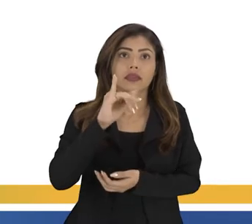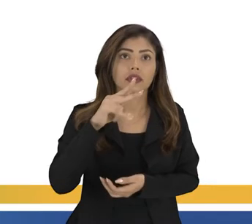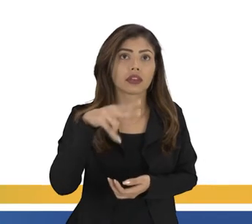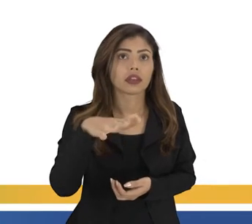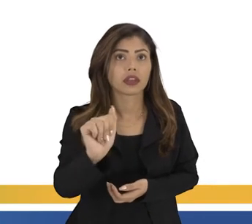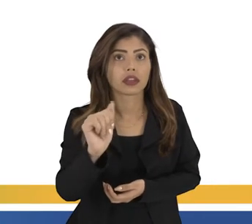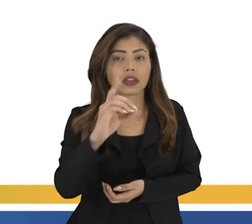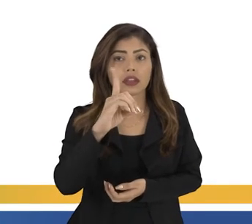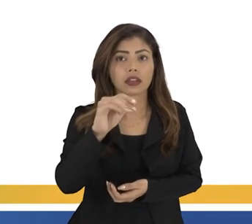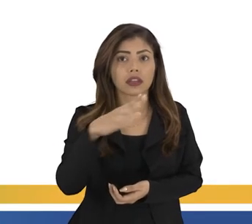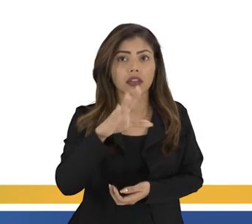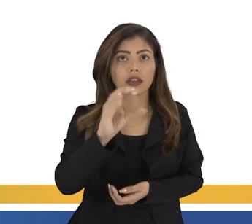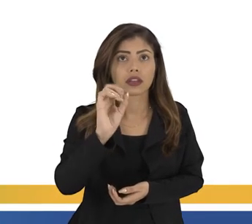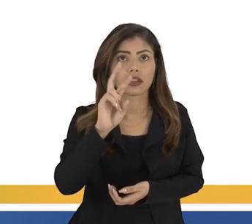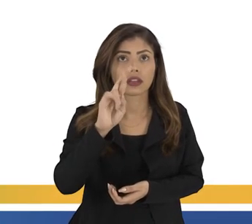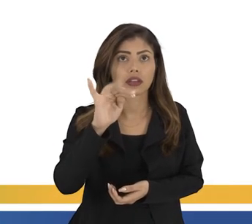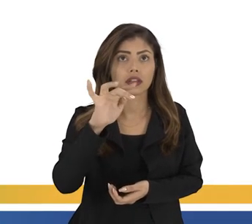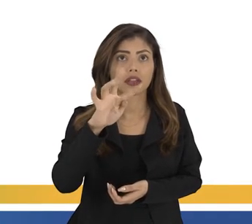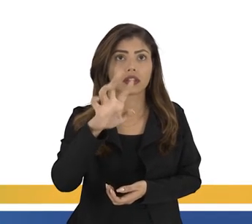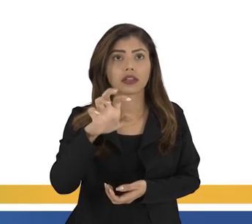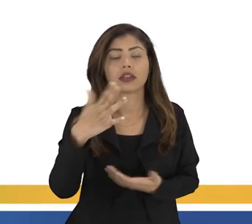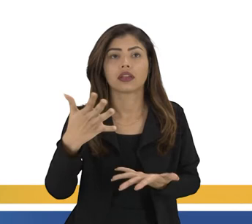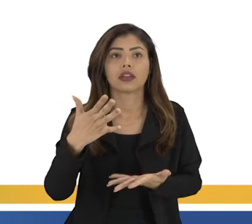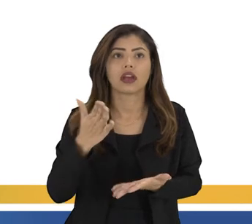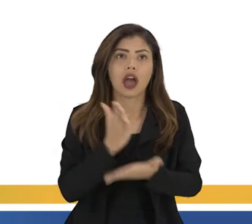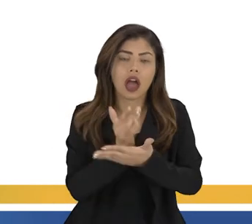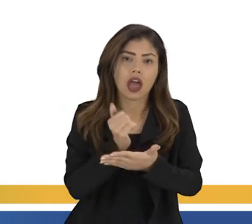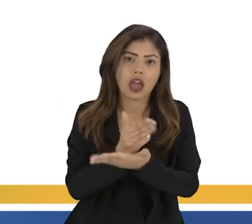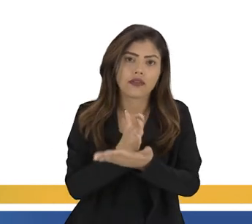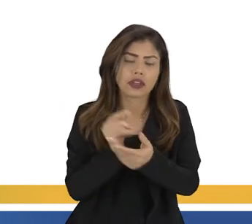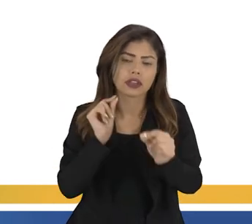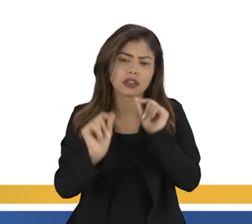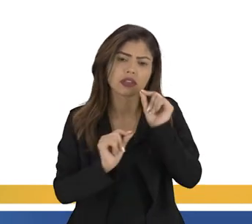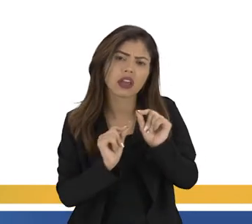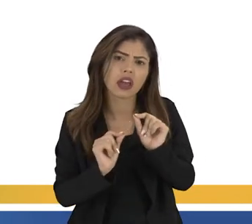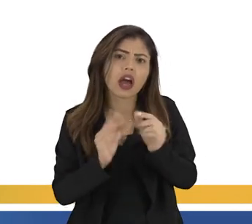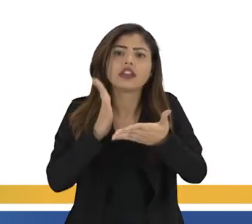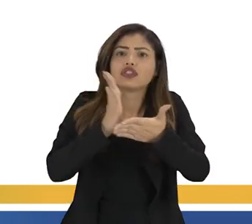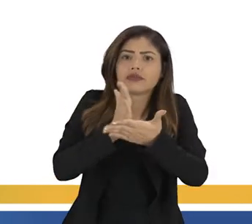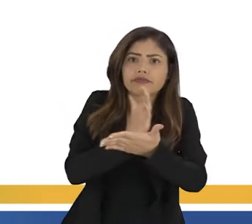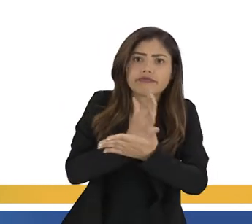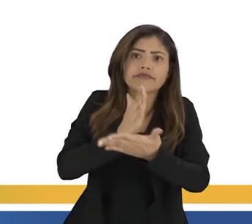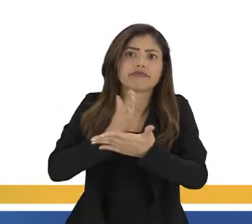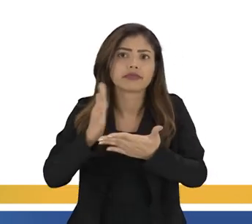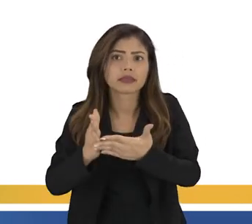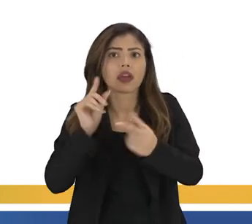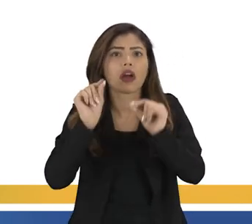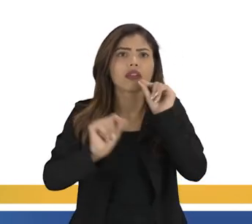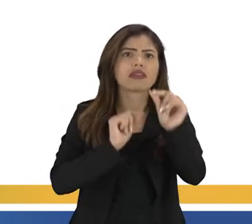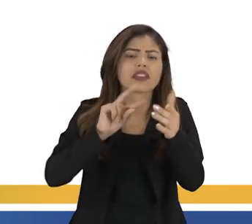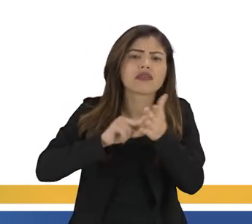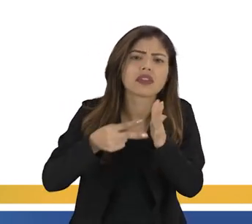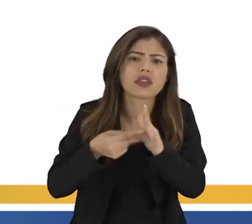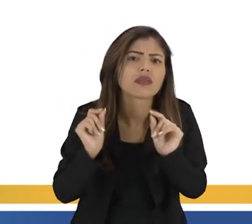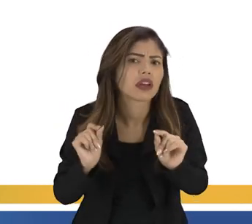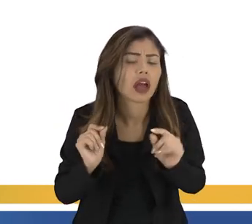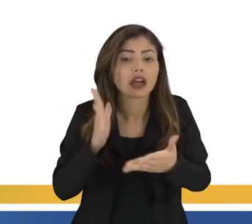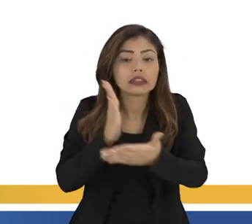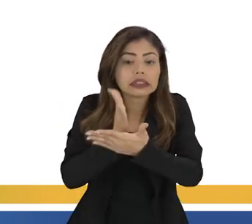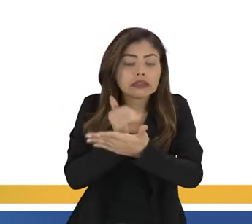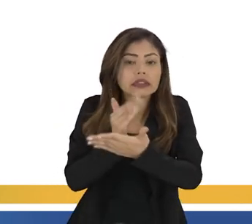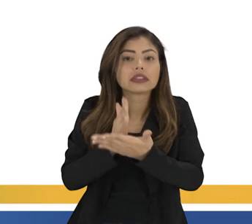oriente né o cisma do oriente foi uma divergência que acontece uma divisão a palavra cisma quer dizer